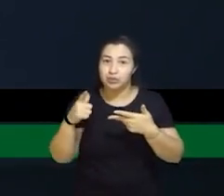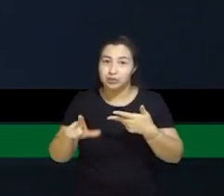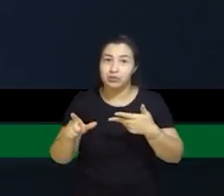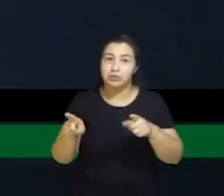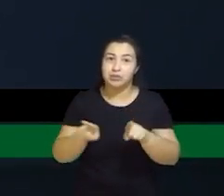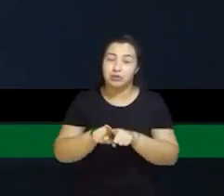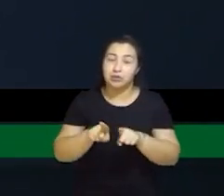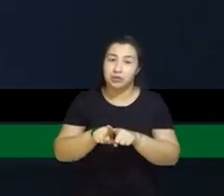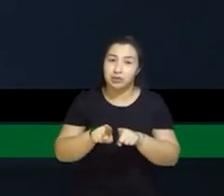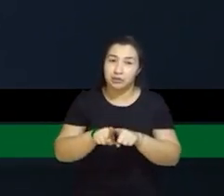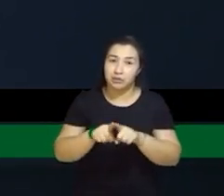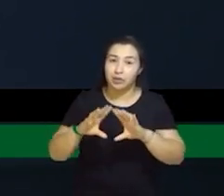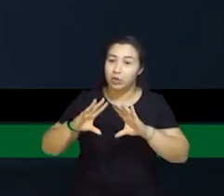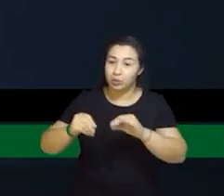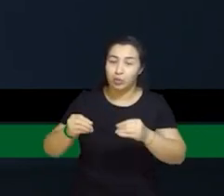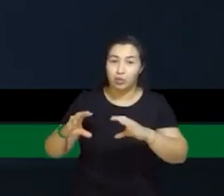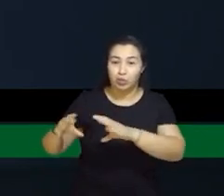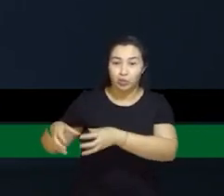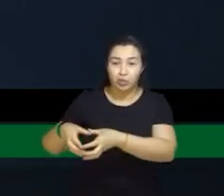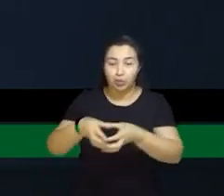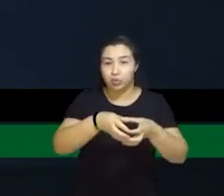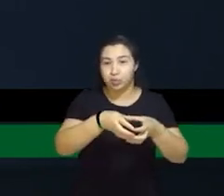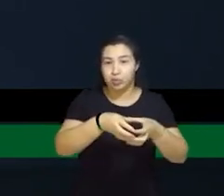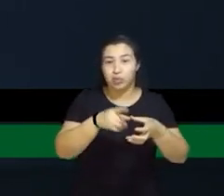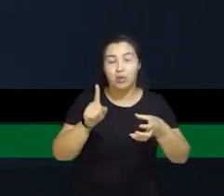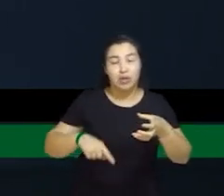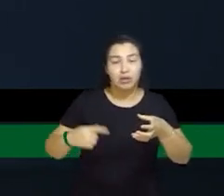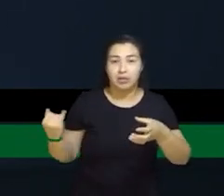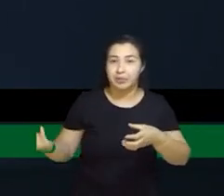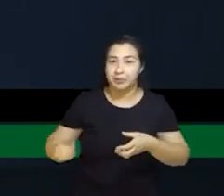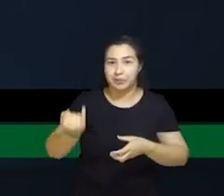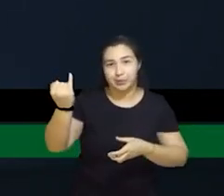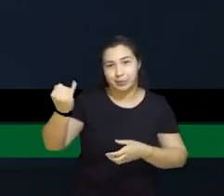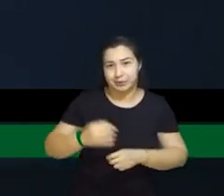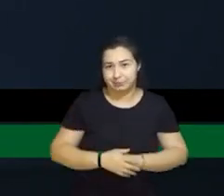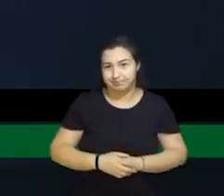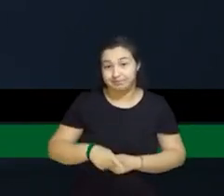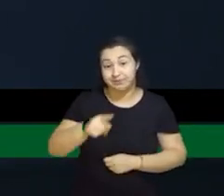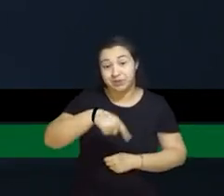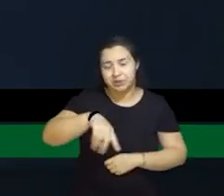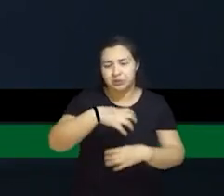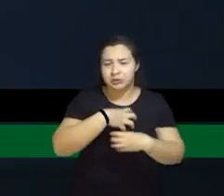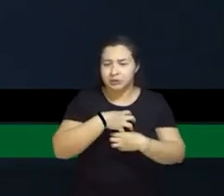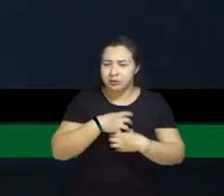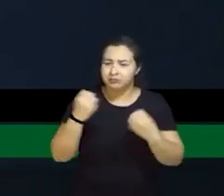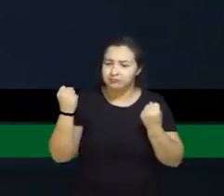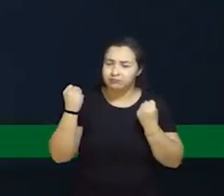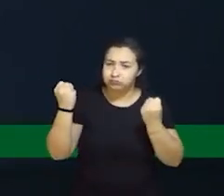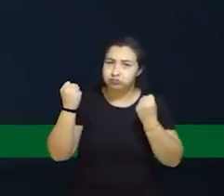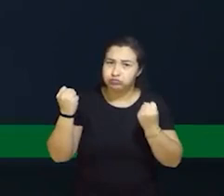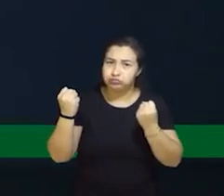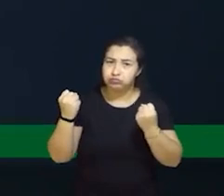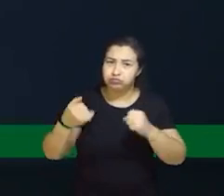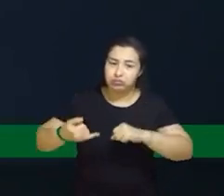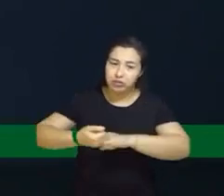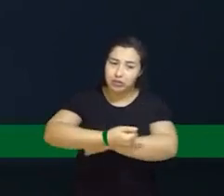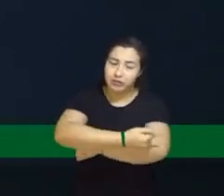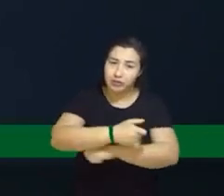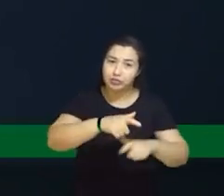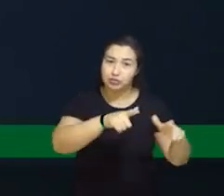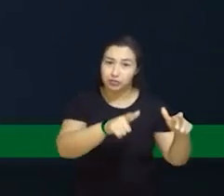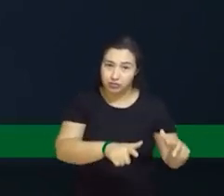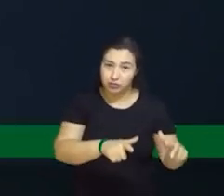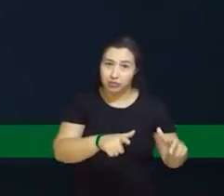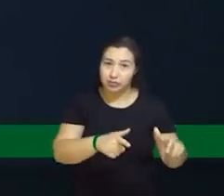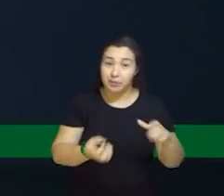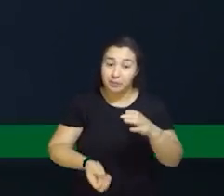em todas as esferas, têm sido essenciais para fortalecer a infraestrutura local, gerar